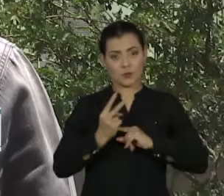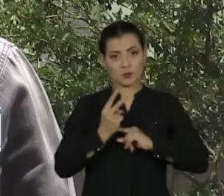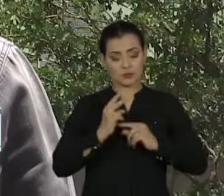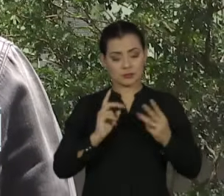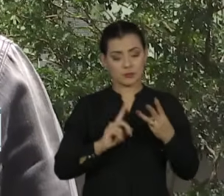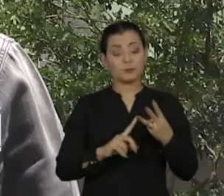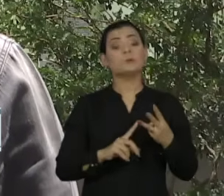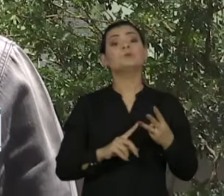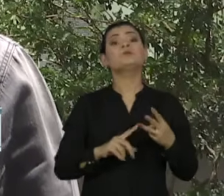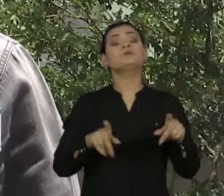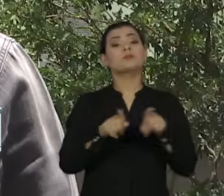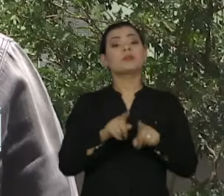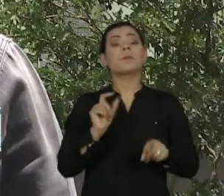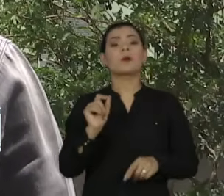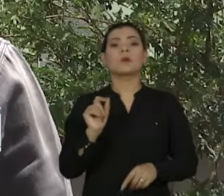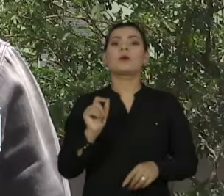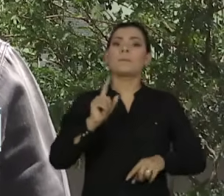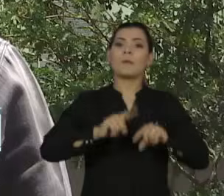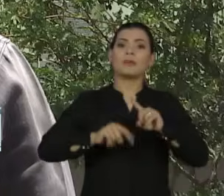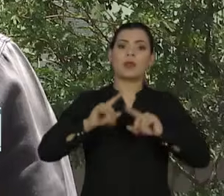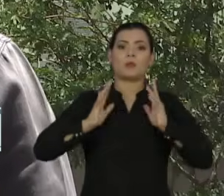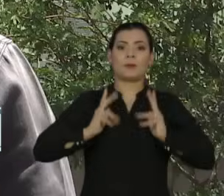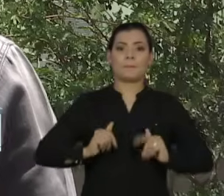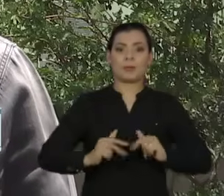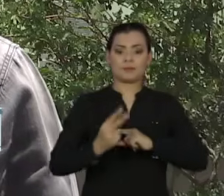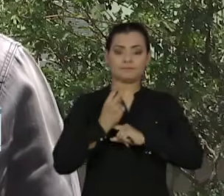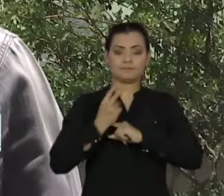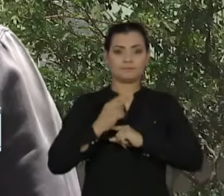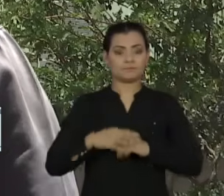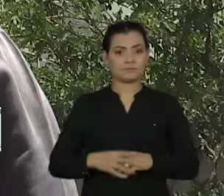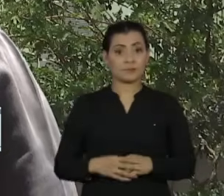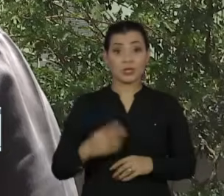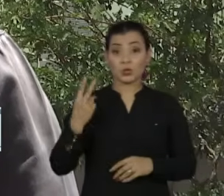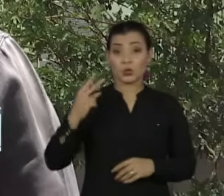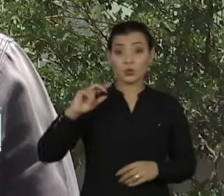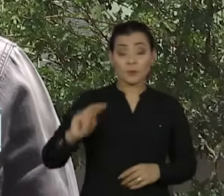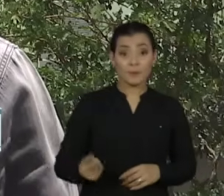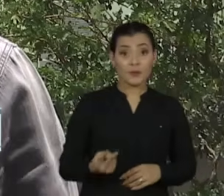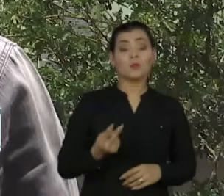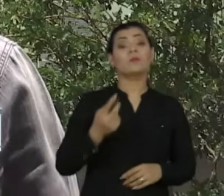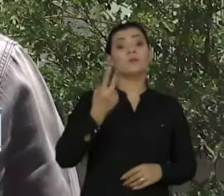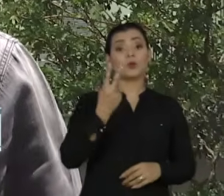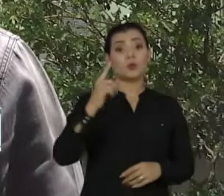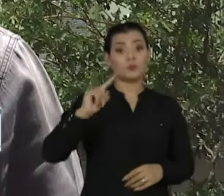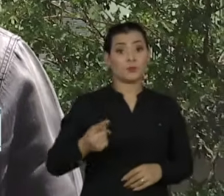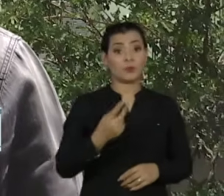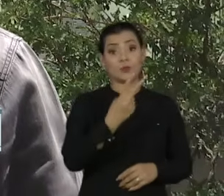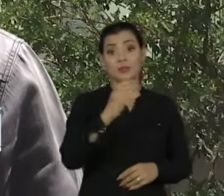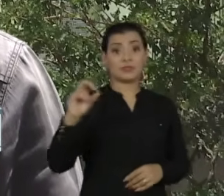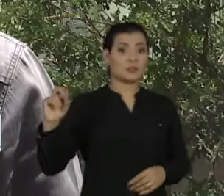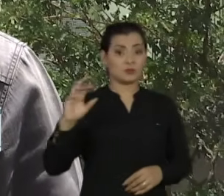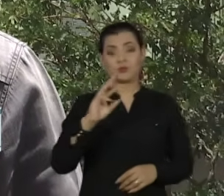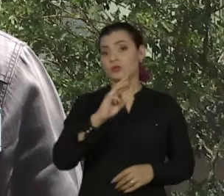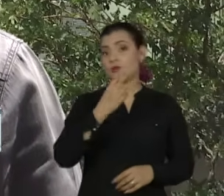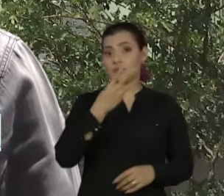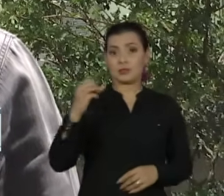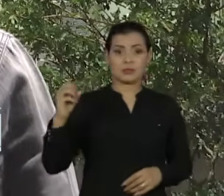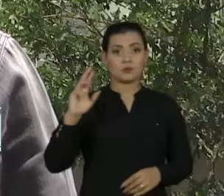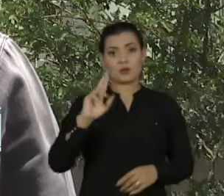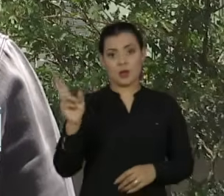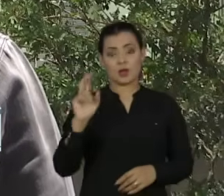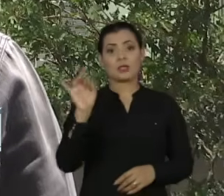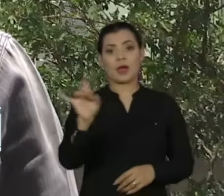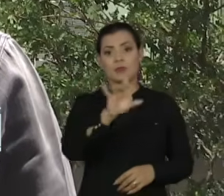idosos atendidos e também materiais de limpeza. São cerca de R$ 2.300 por pessoa. O pagamento será feito em uma